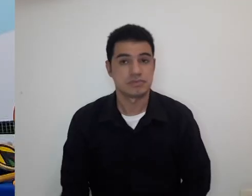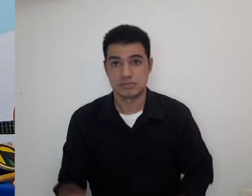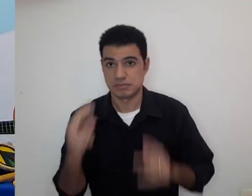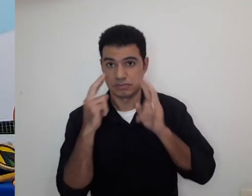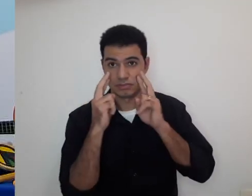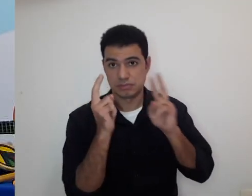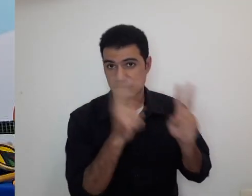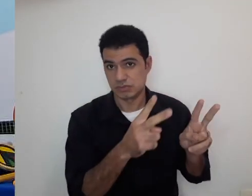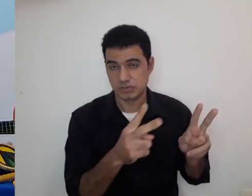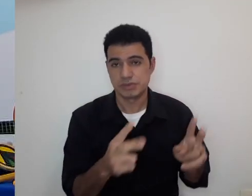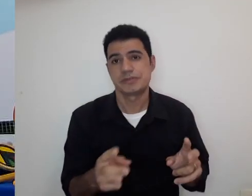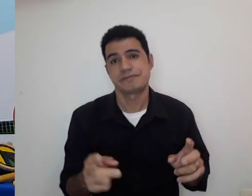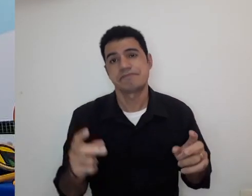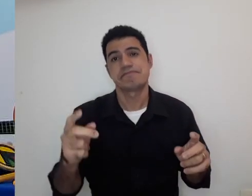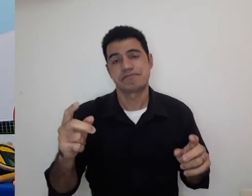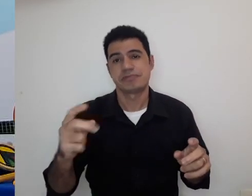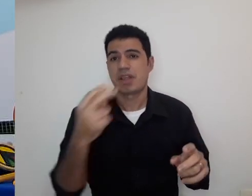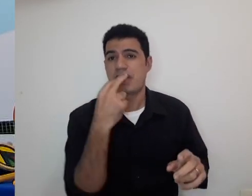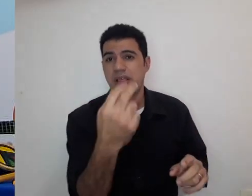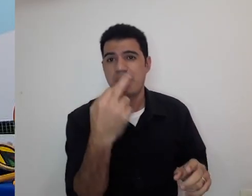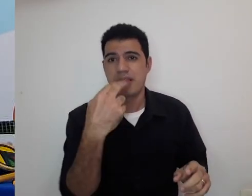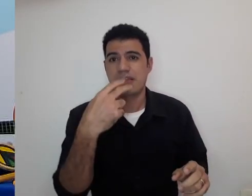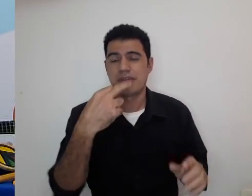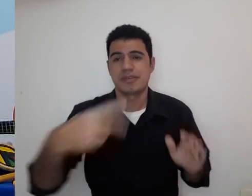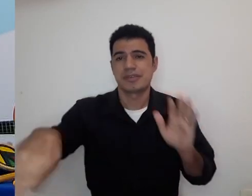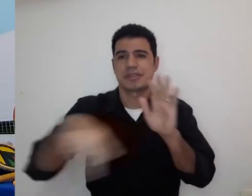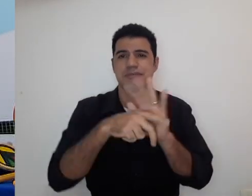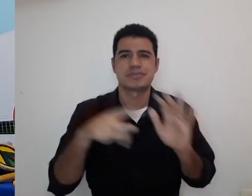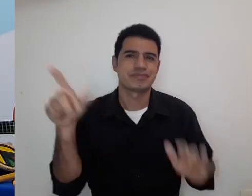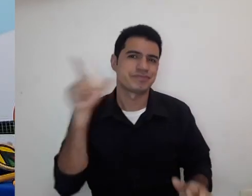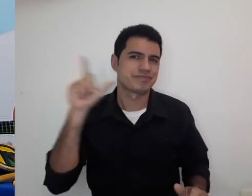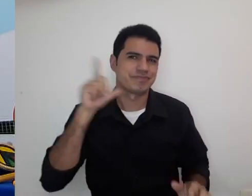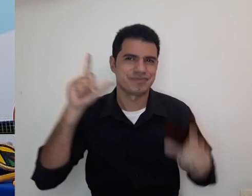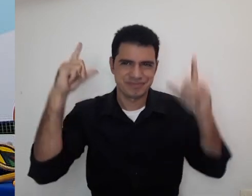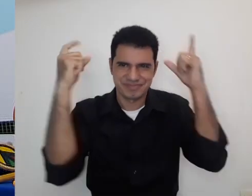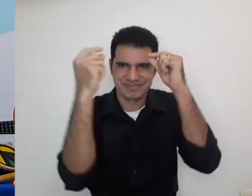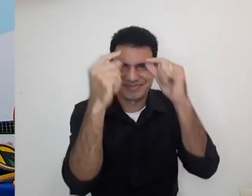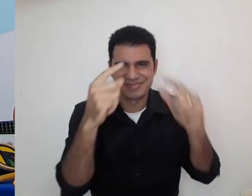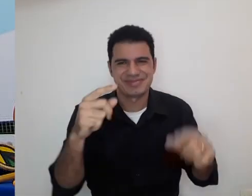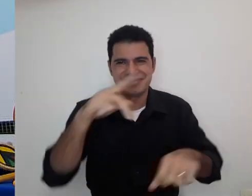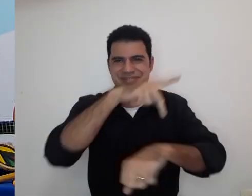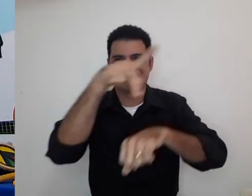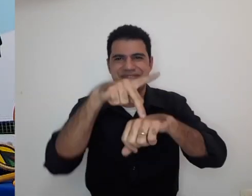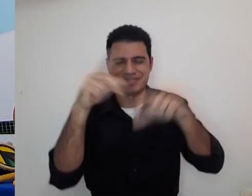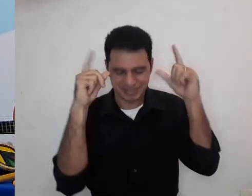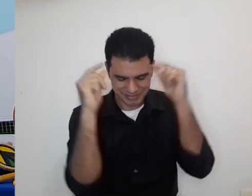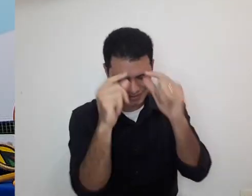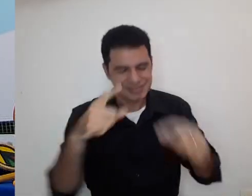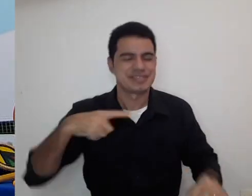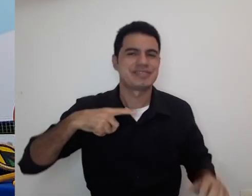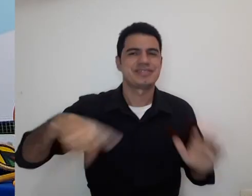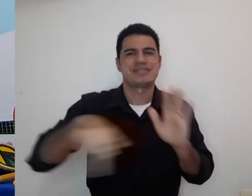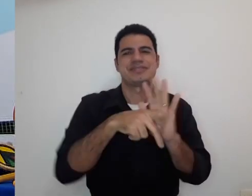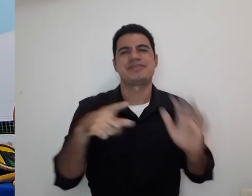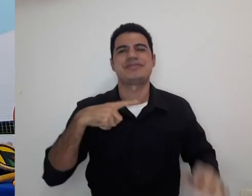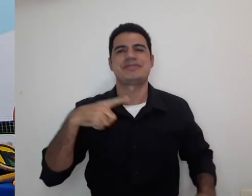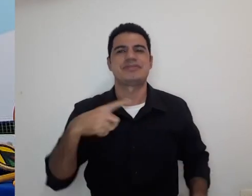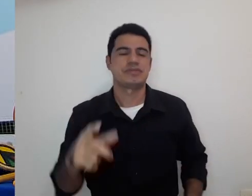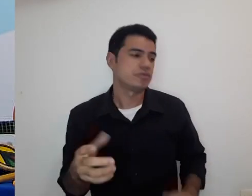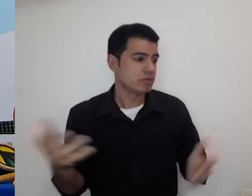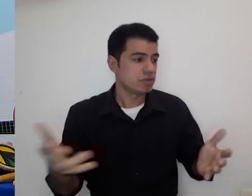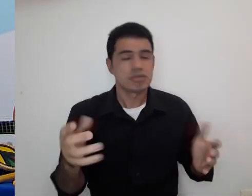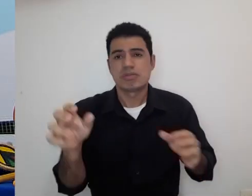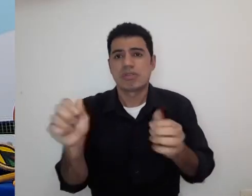toquei. E aí, com o passar do tempo, foram sendo feitas algumas adaptações, né? Uma delas é a principal, né,